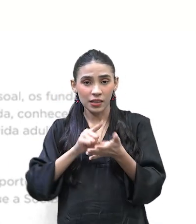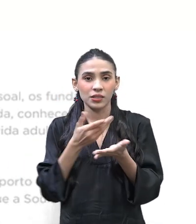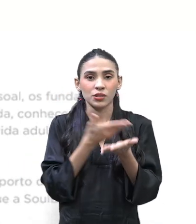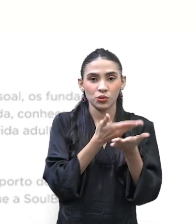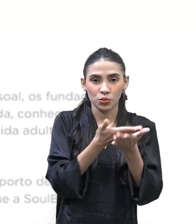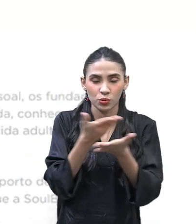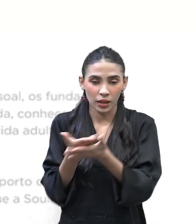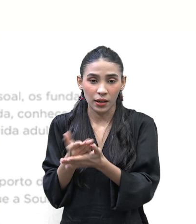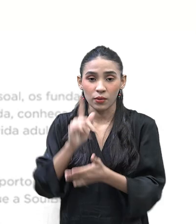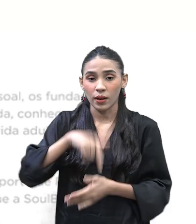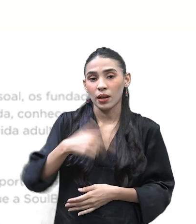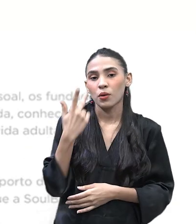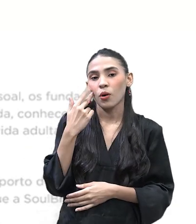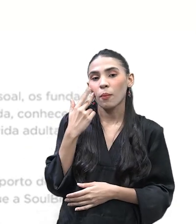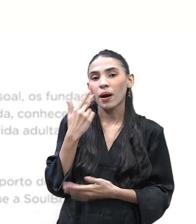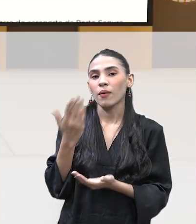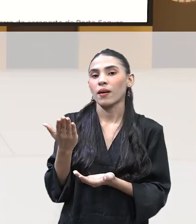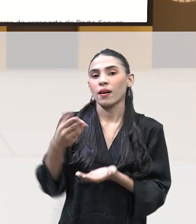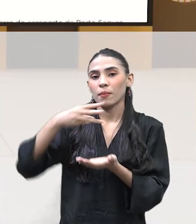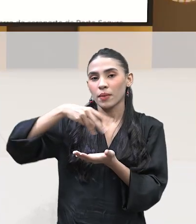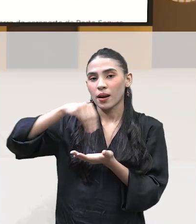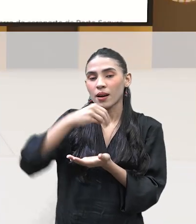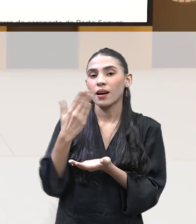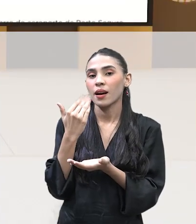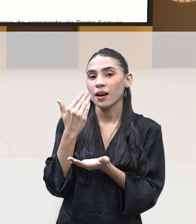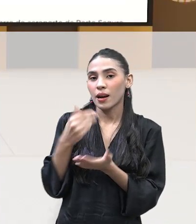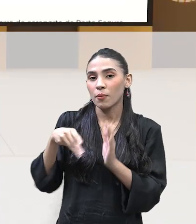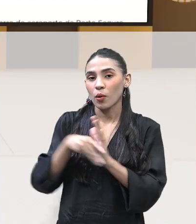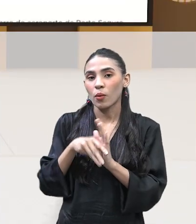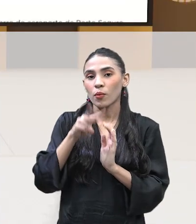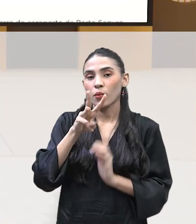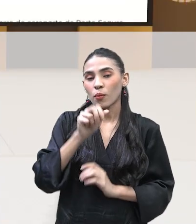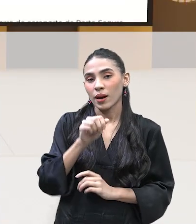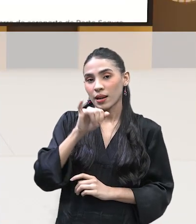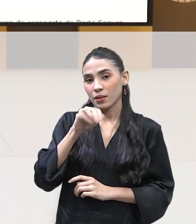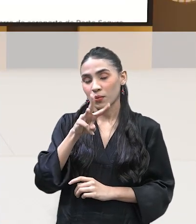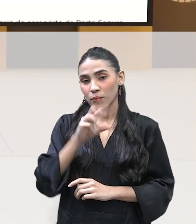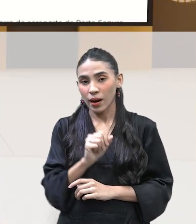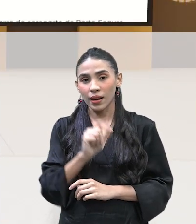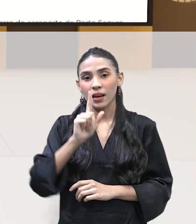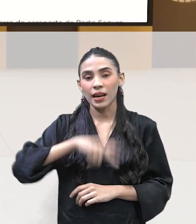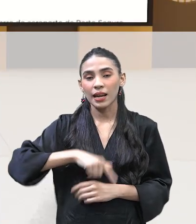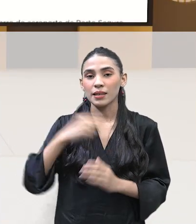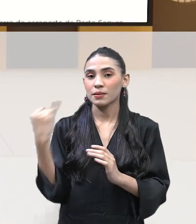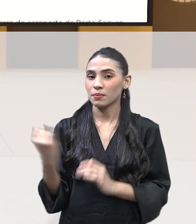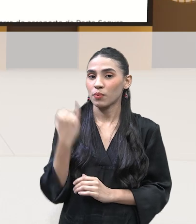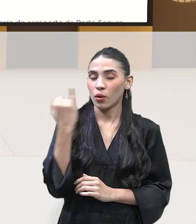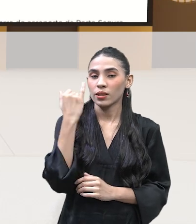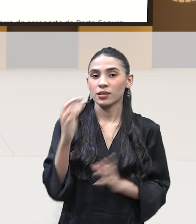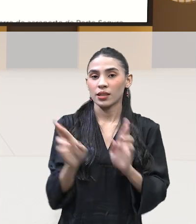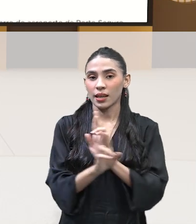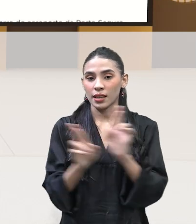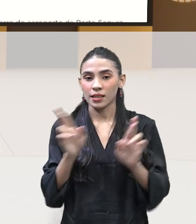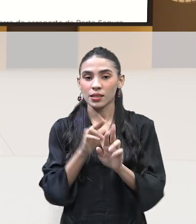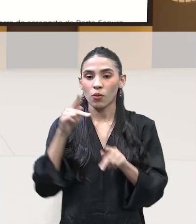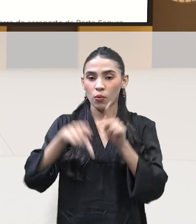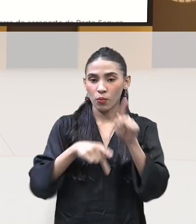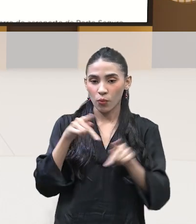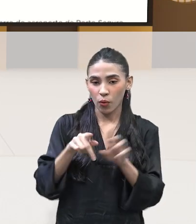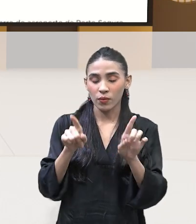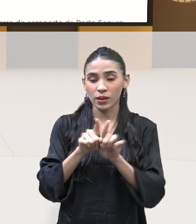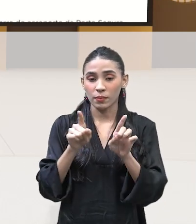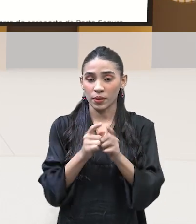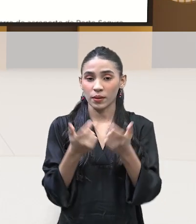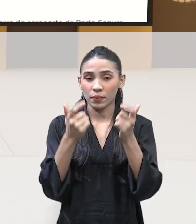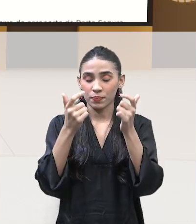bem comum a pimenta ali em pó na cultura do Uai-Uai. Sim. Prática que dá significado à relação entre esse povo e o